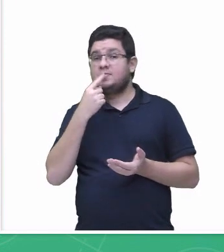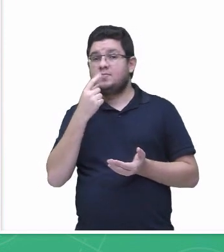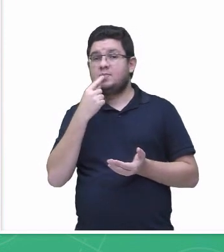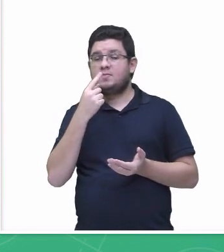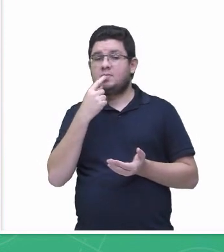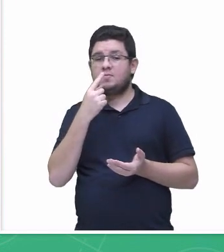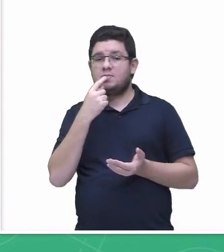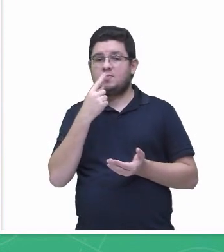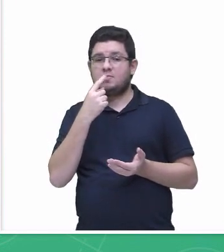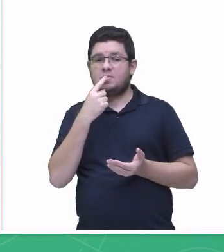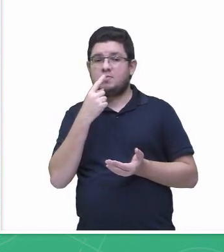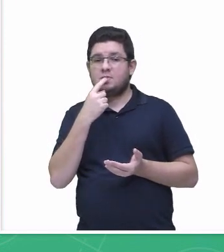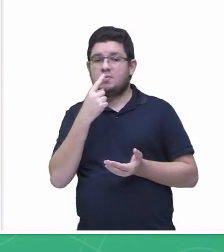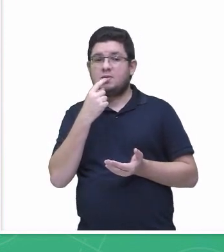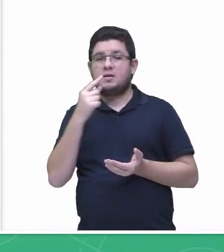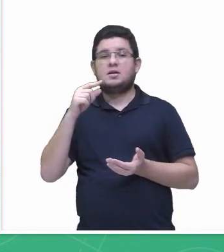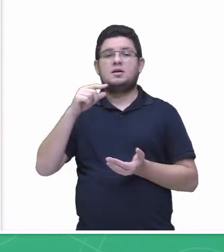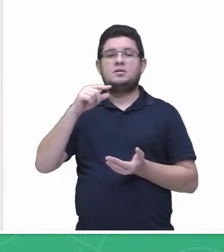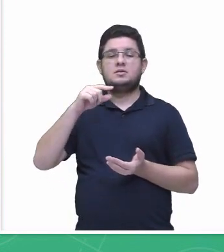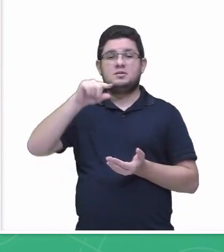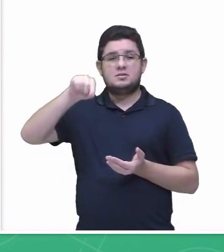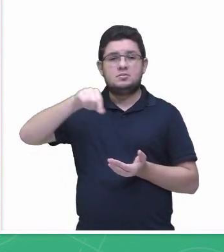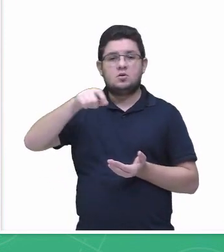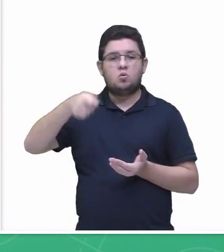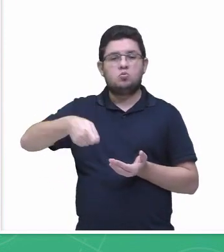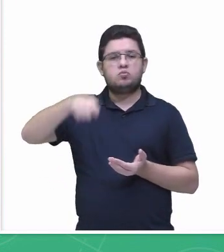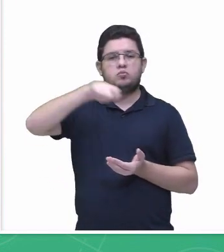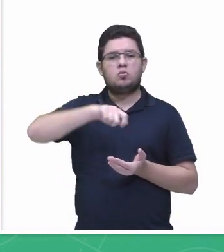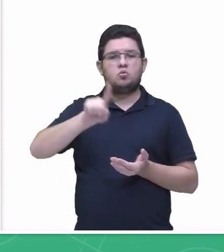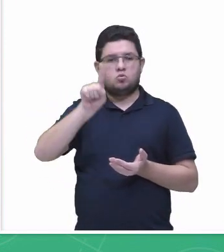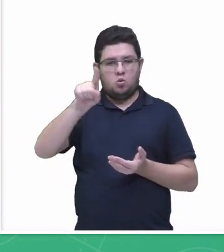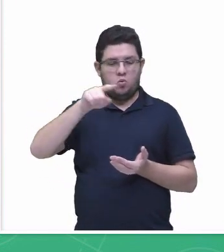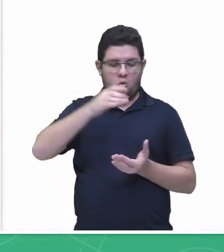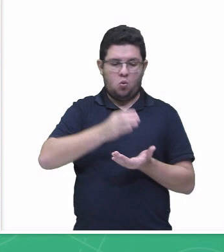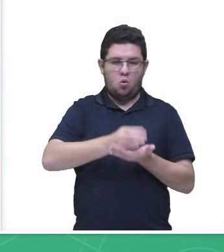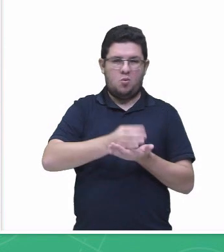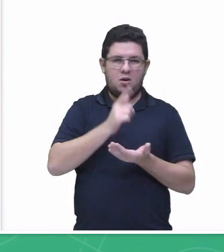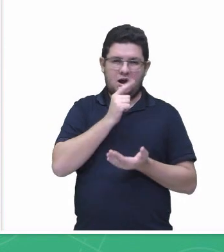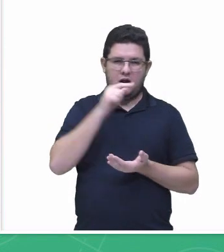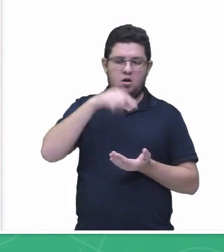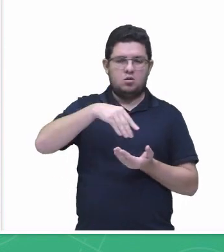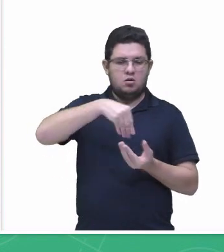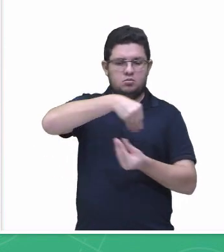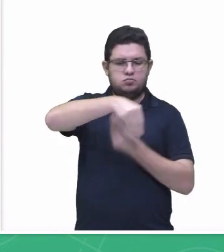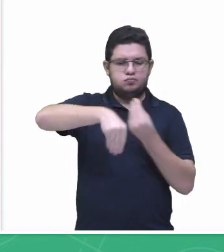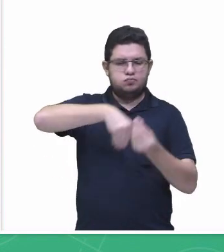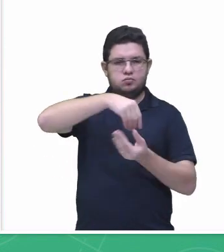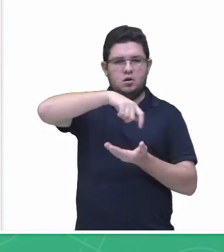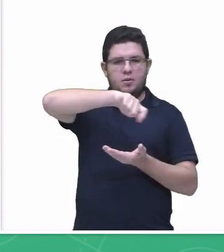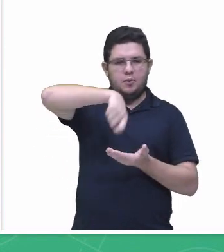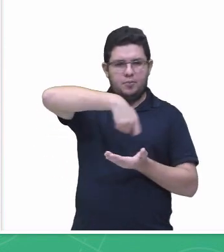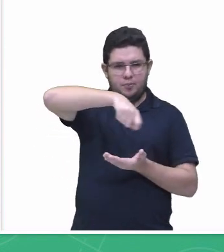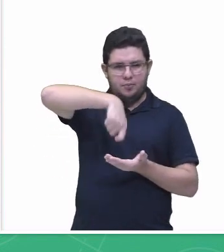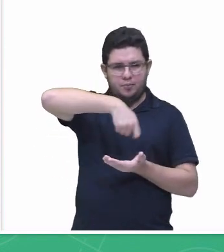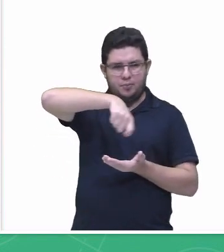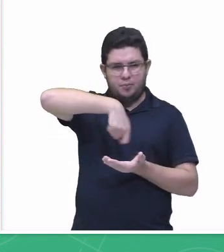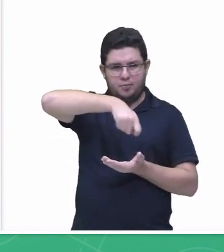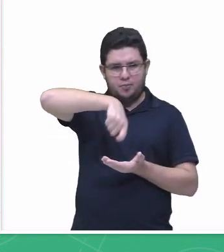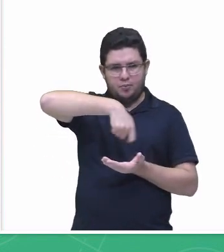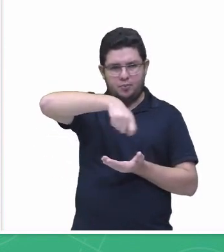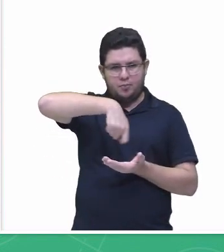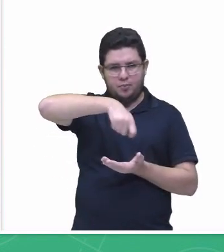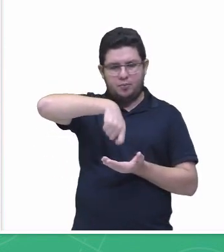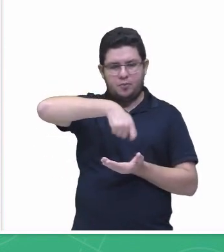café rasa de sal em um copo com água. Transfira a solução e complete com a água até 1